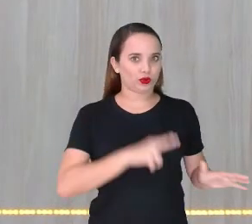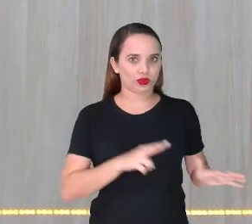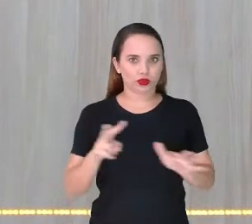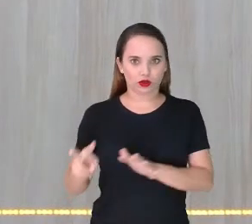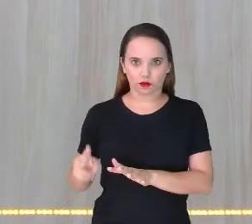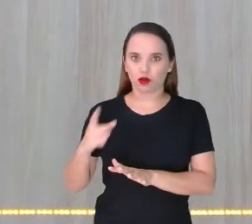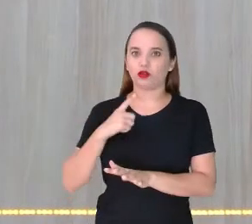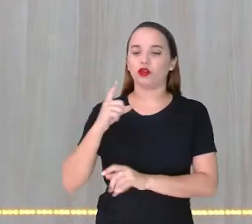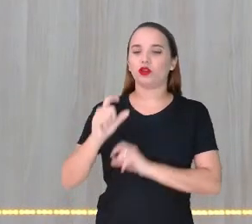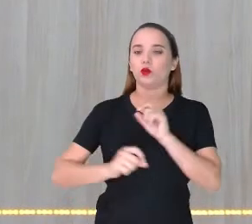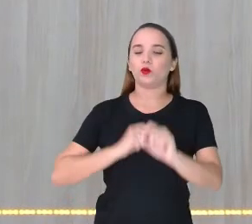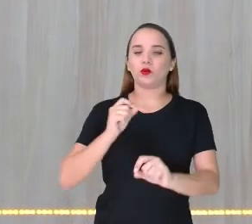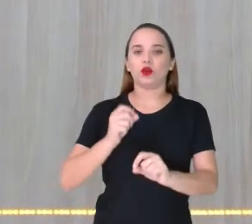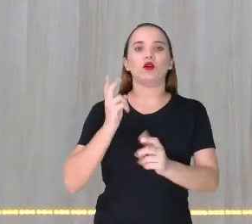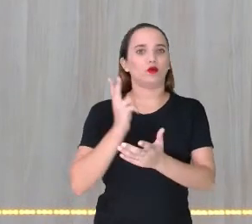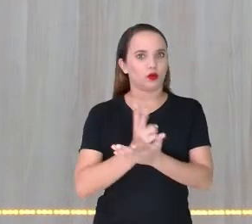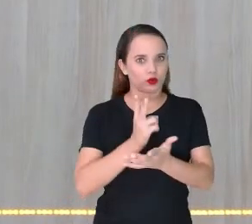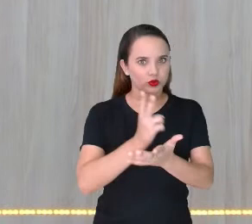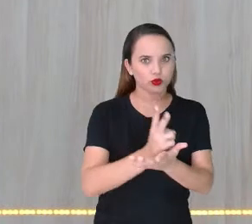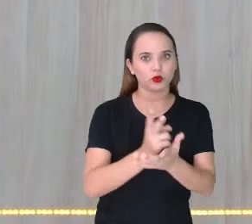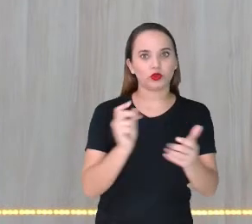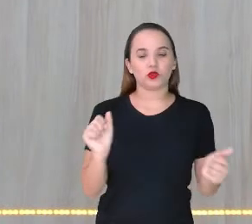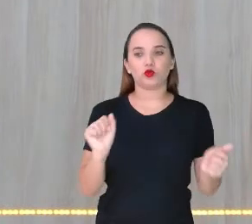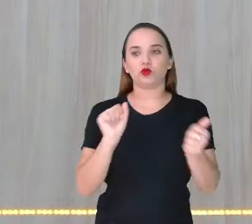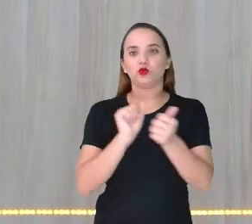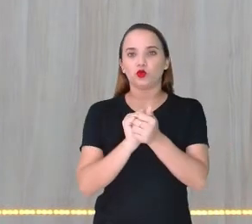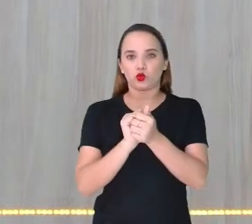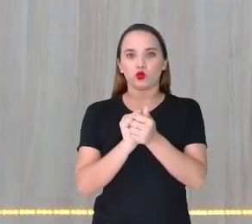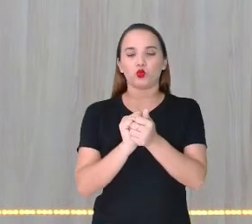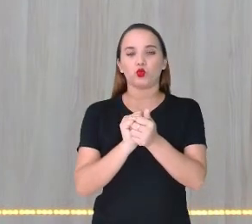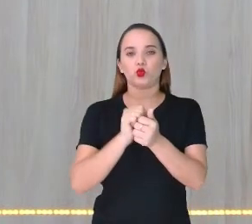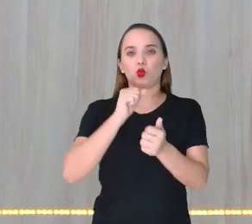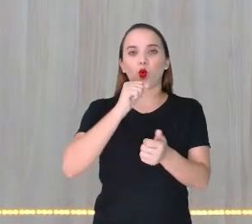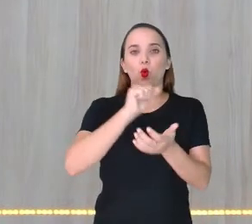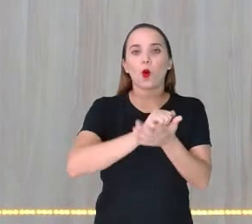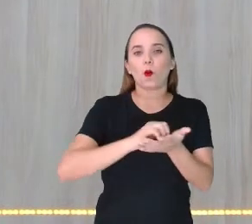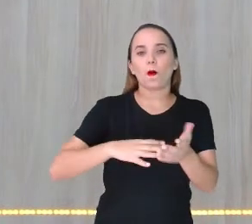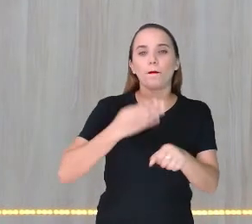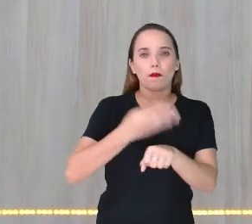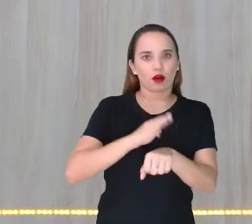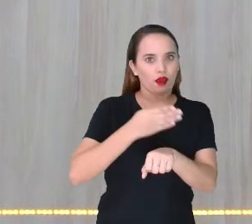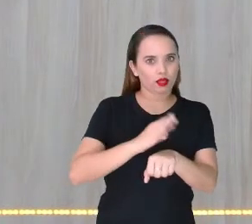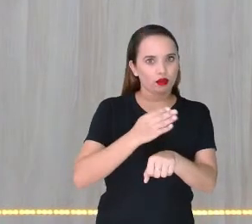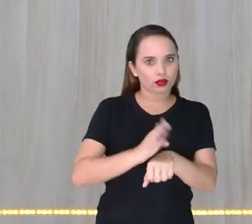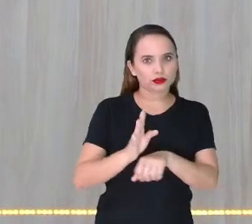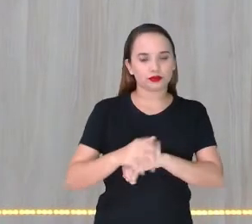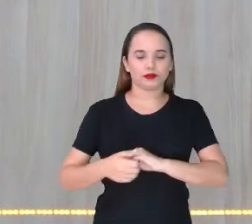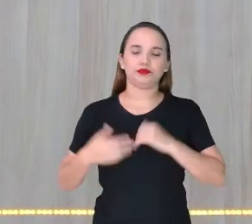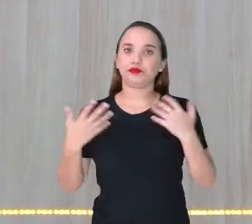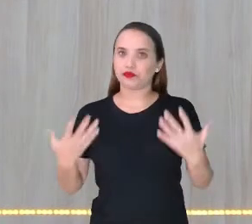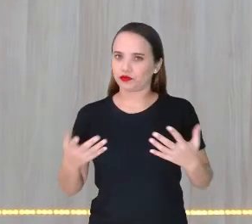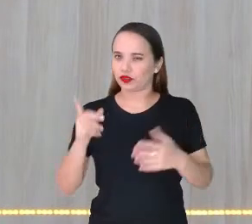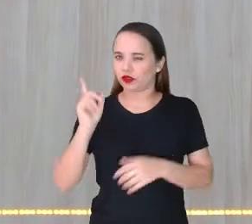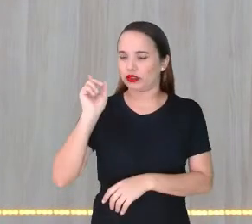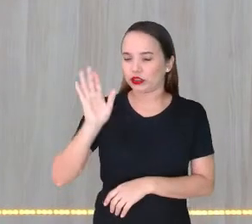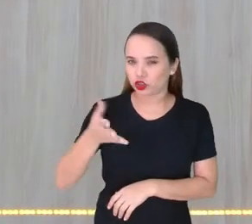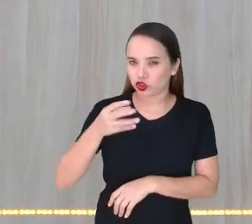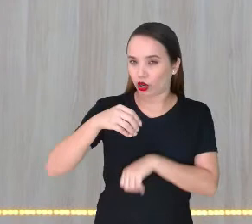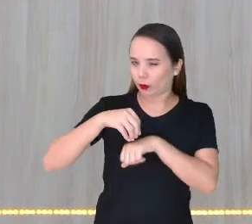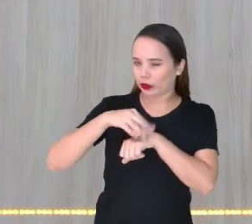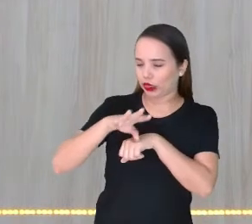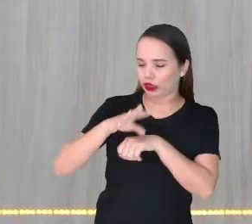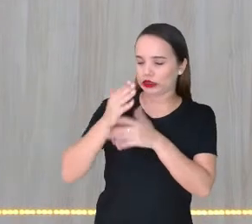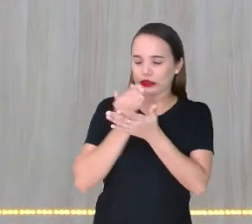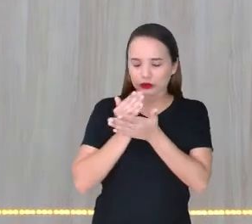ter aí a continuação junto com uma atividade prática para vocês. Então, já vou dando spoiler assim, já no começo da